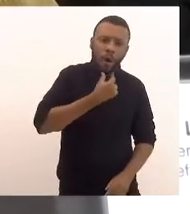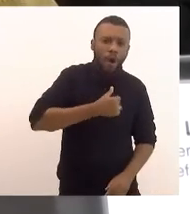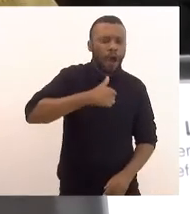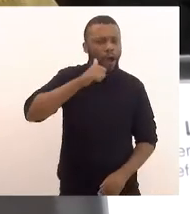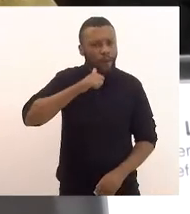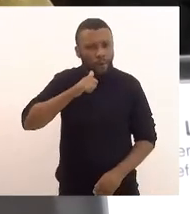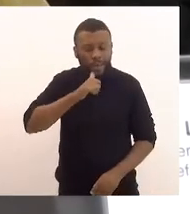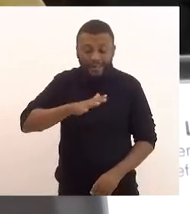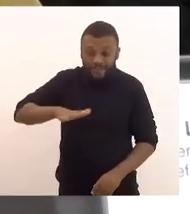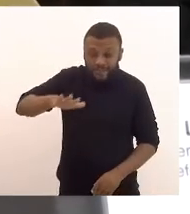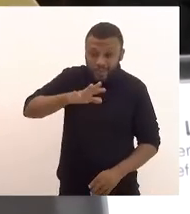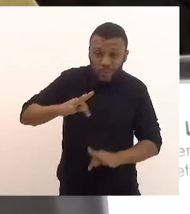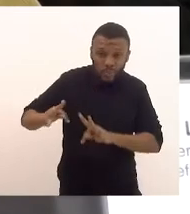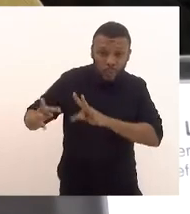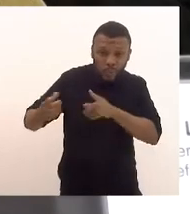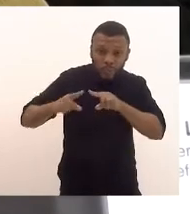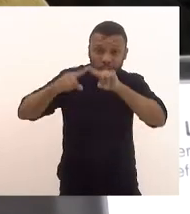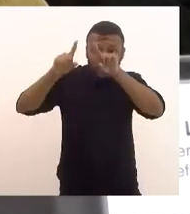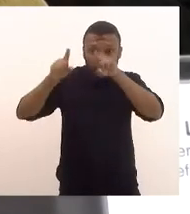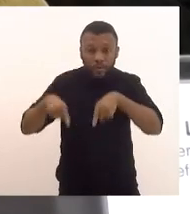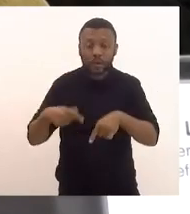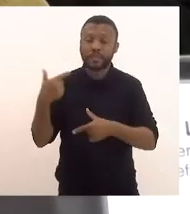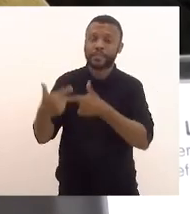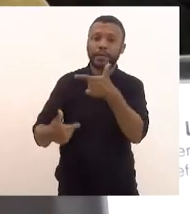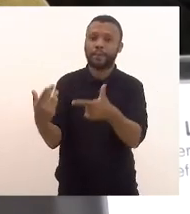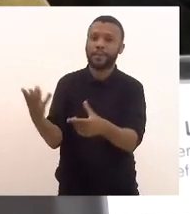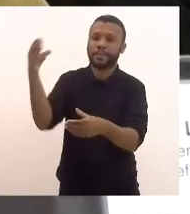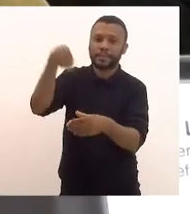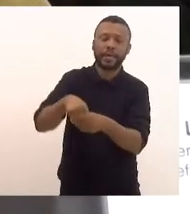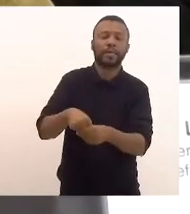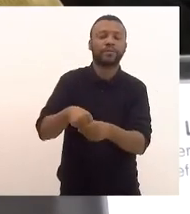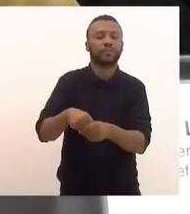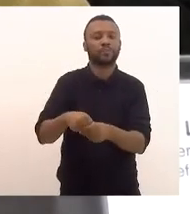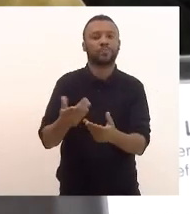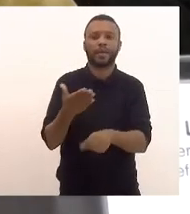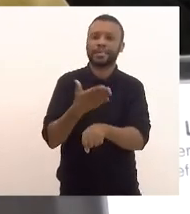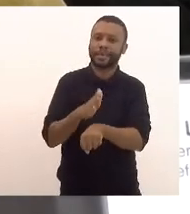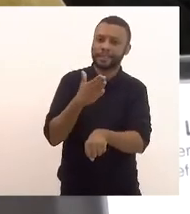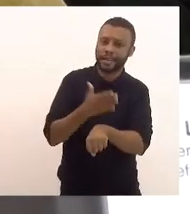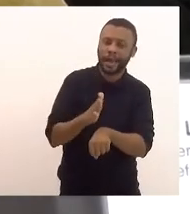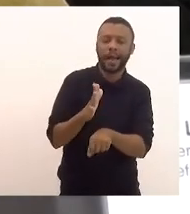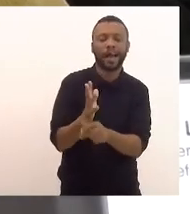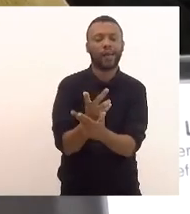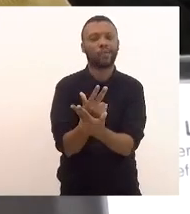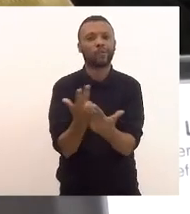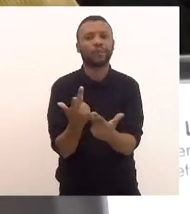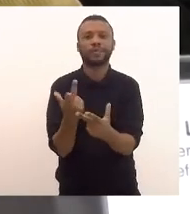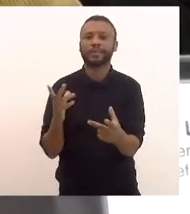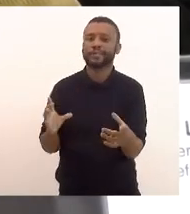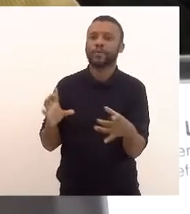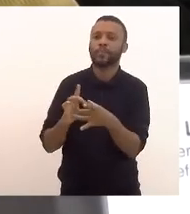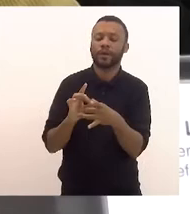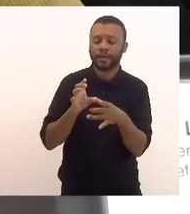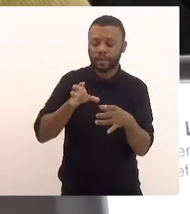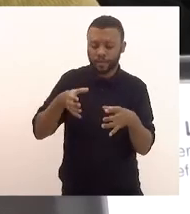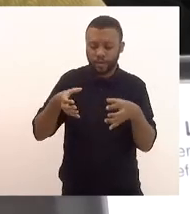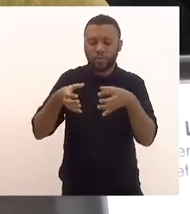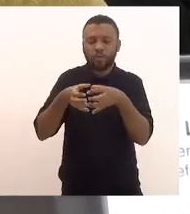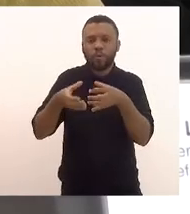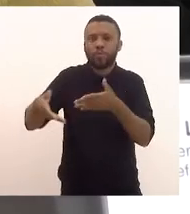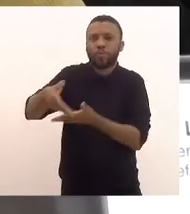todos os integrantes servidores servidores Estagiários todos os integrantes que compõem as a máquina